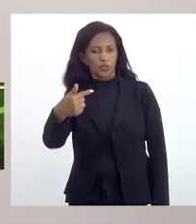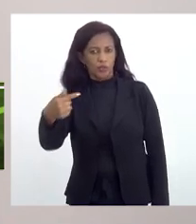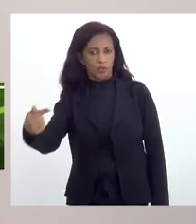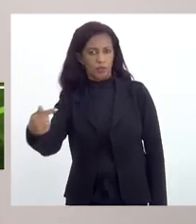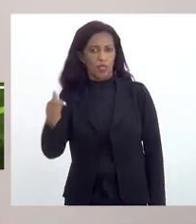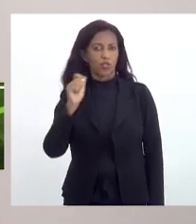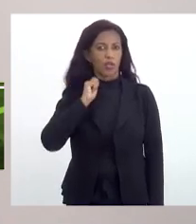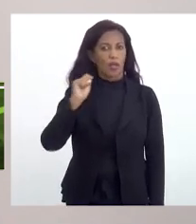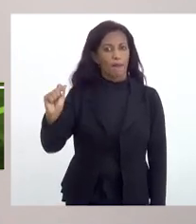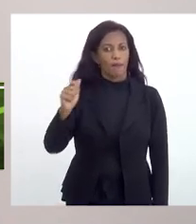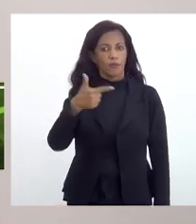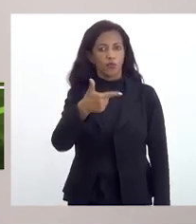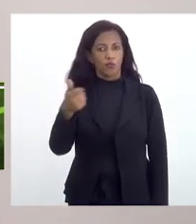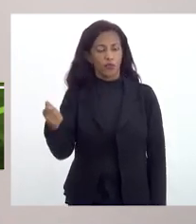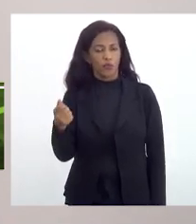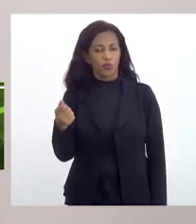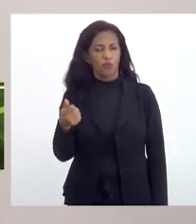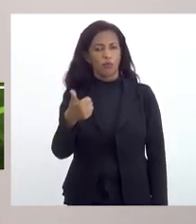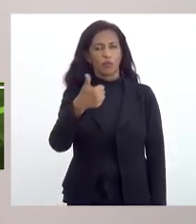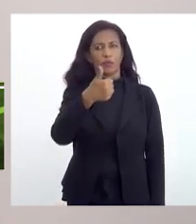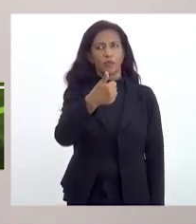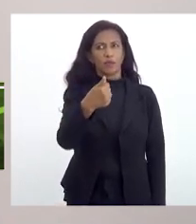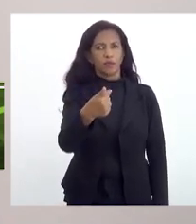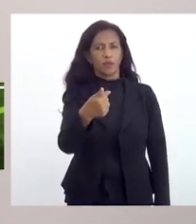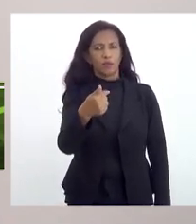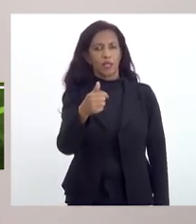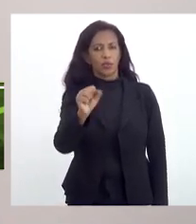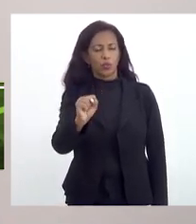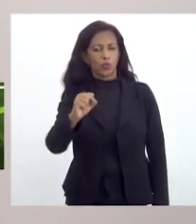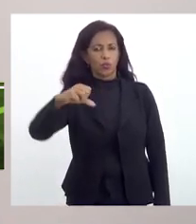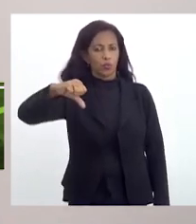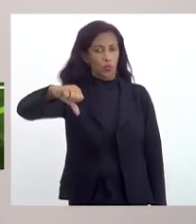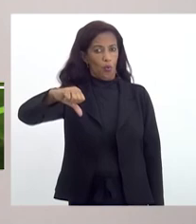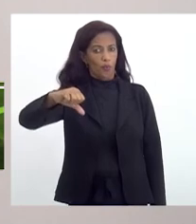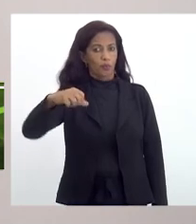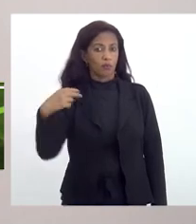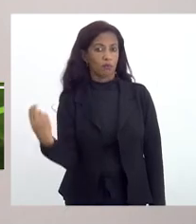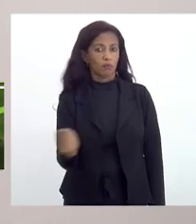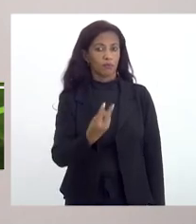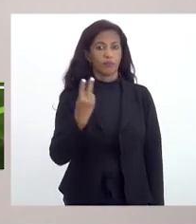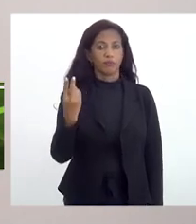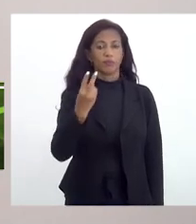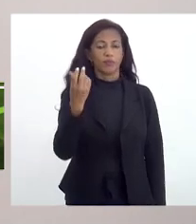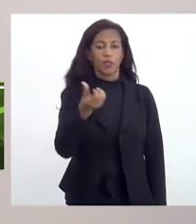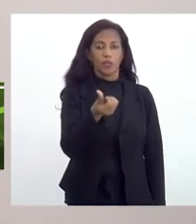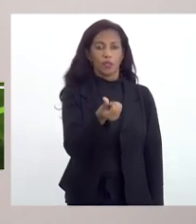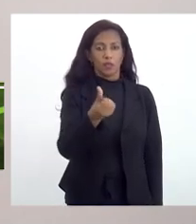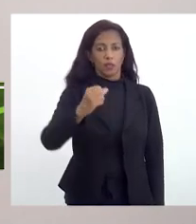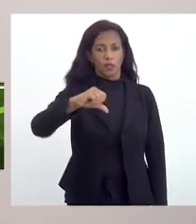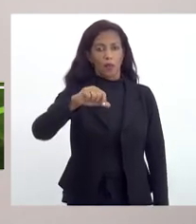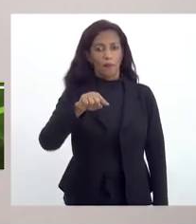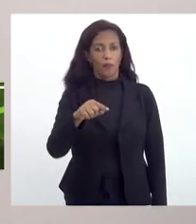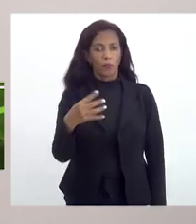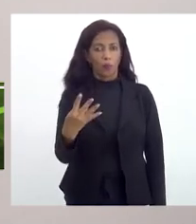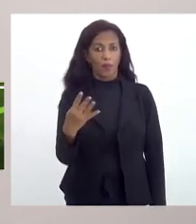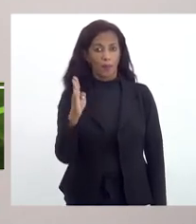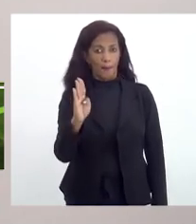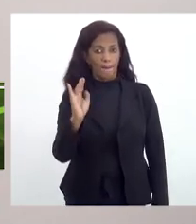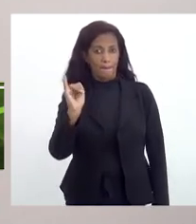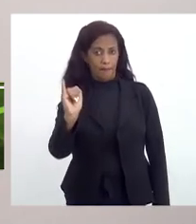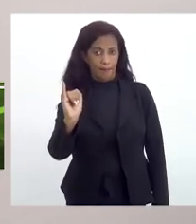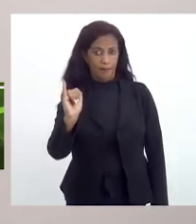que daria um percentual de 17,89 e que o valor global seria de 69,4 bi.